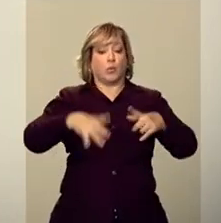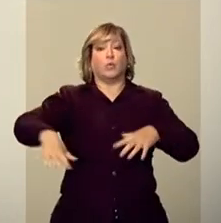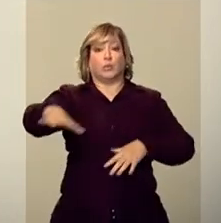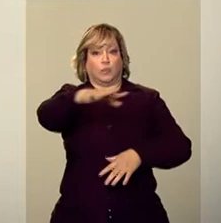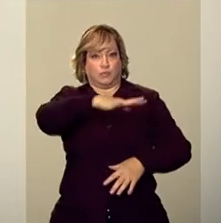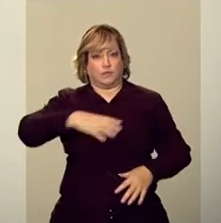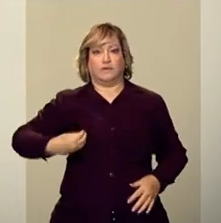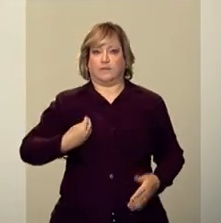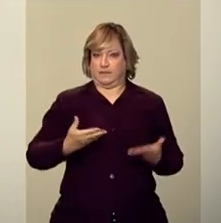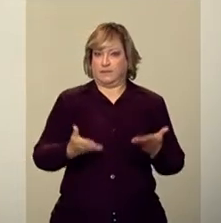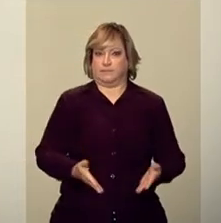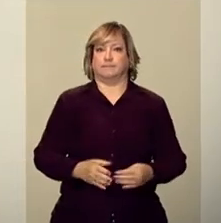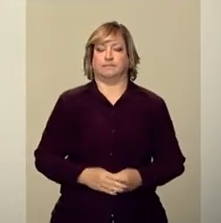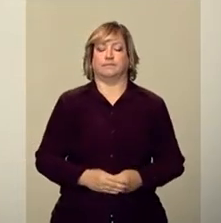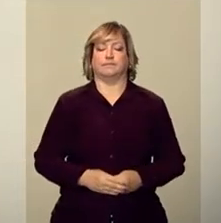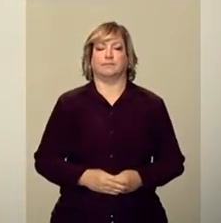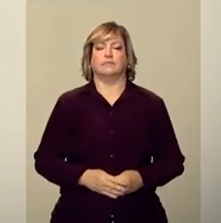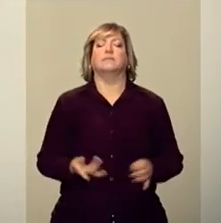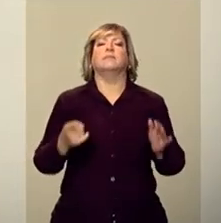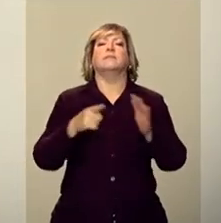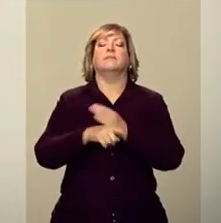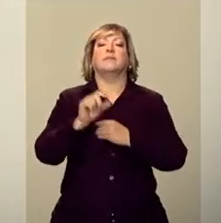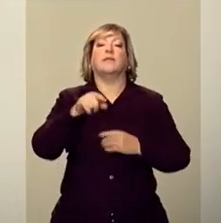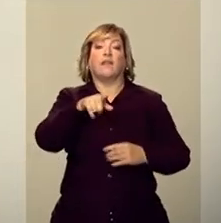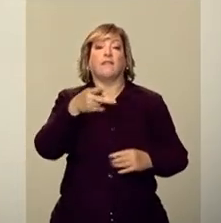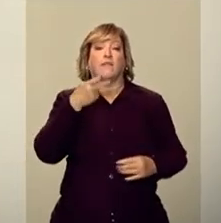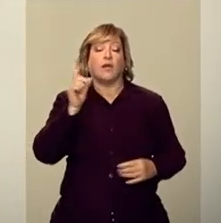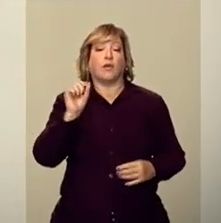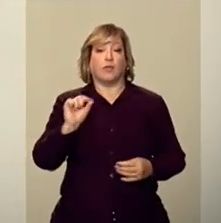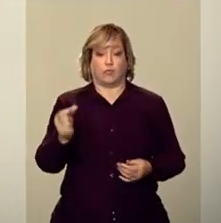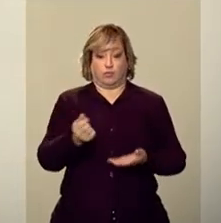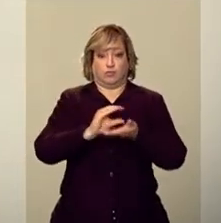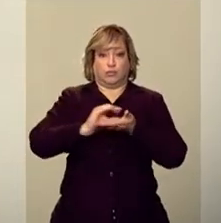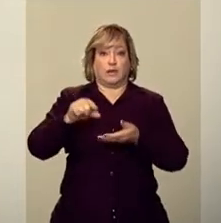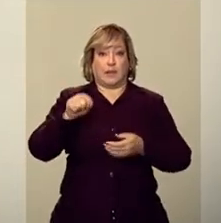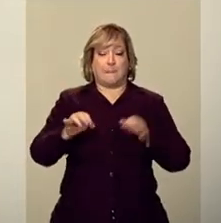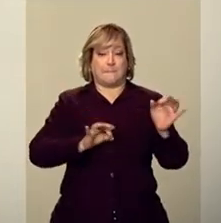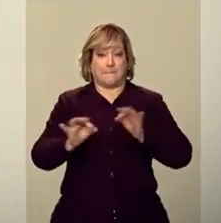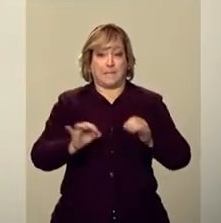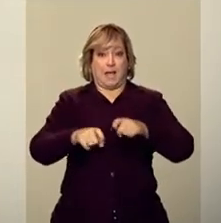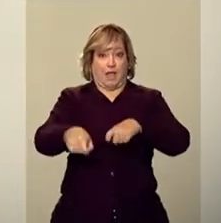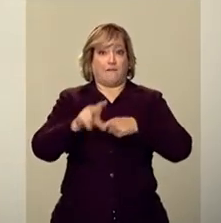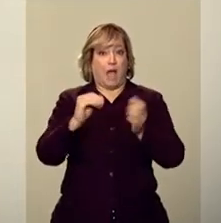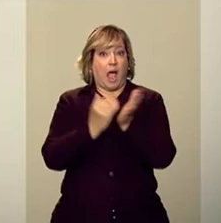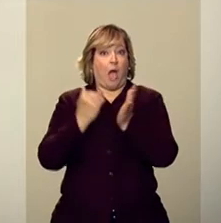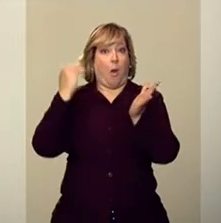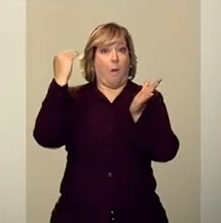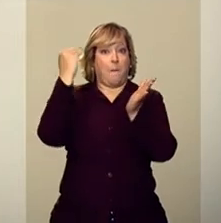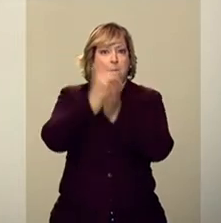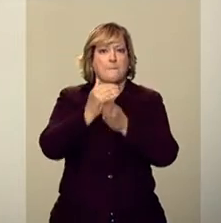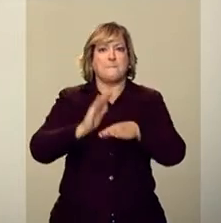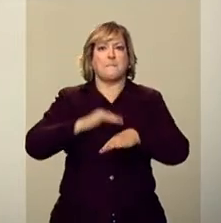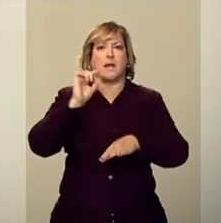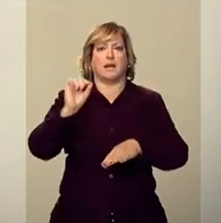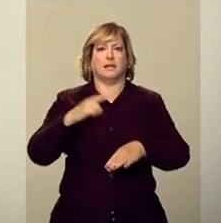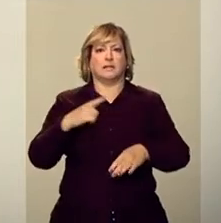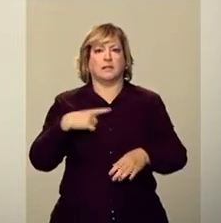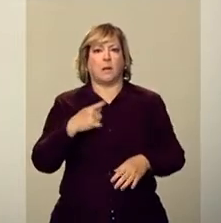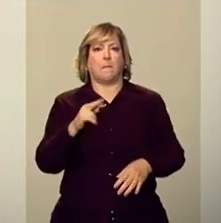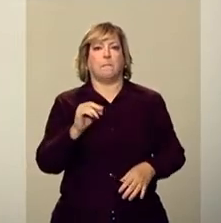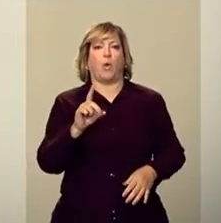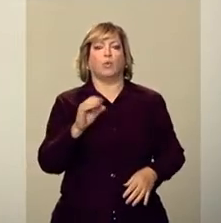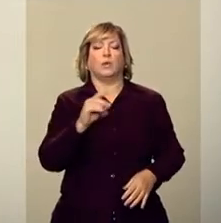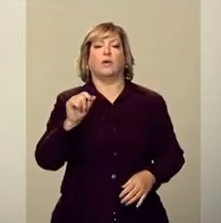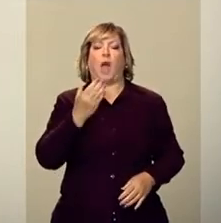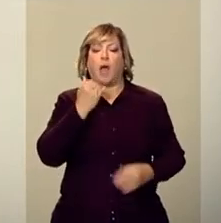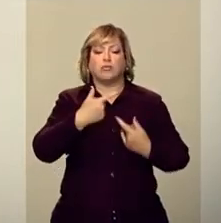do semiárido no início do café a senhora falou que os investimentos do plano agrícola vão aumentar ainda mais a produtividade da cultura brasileira